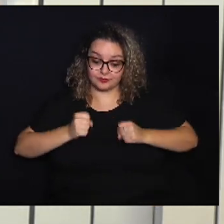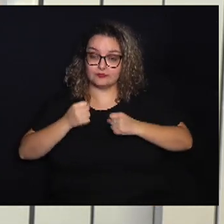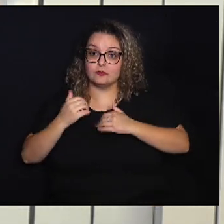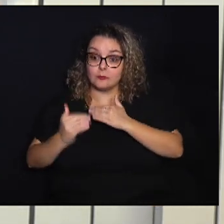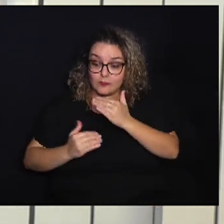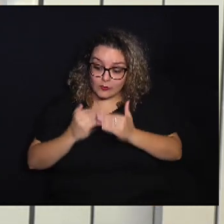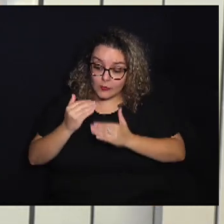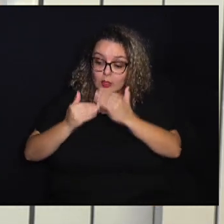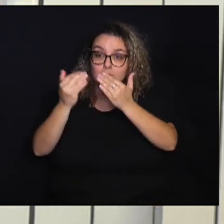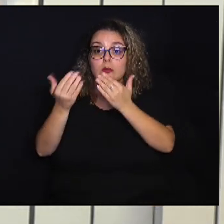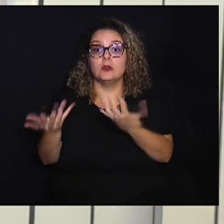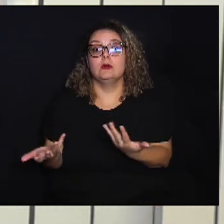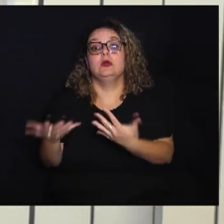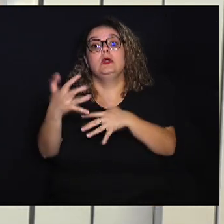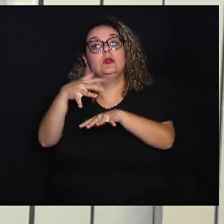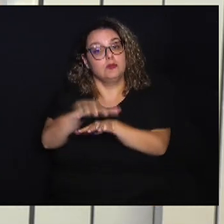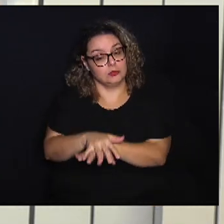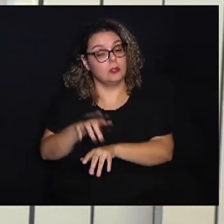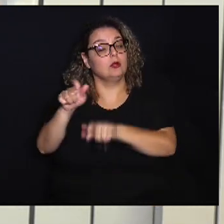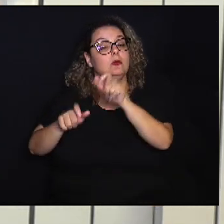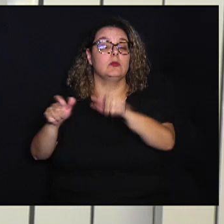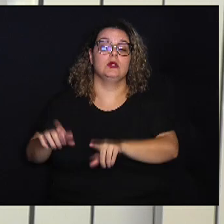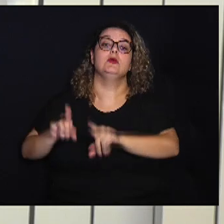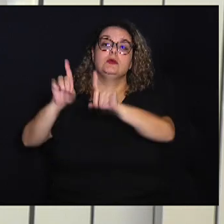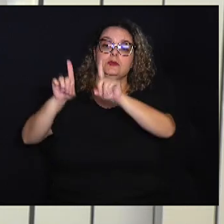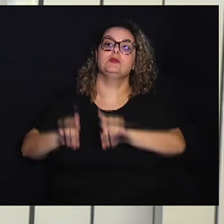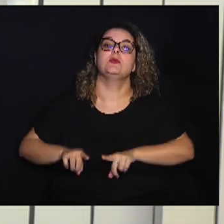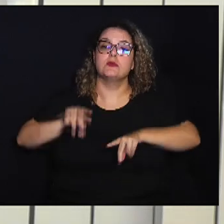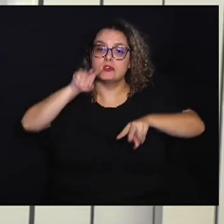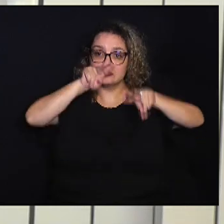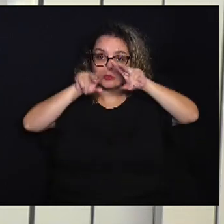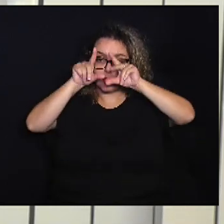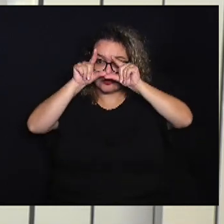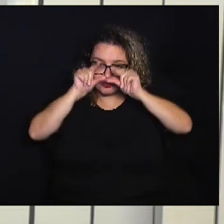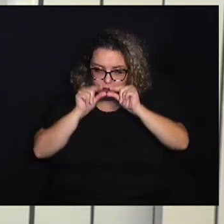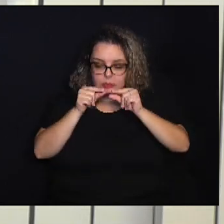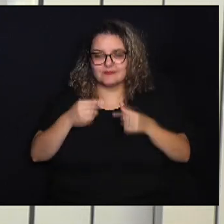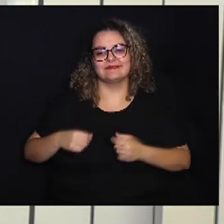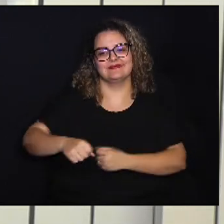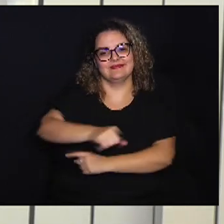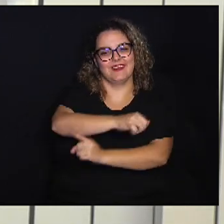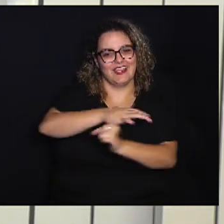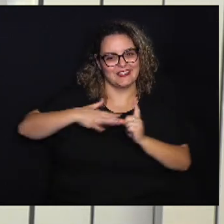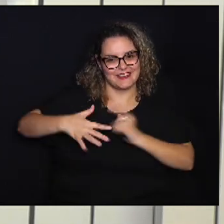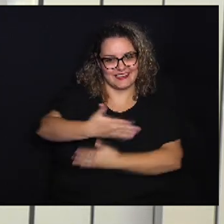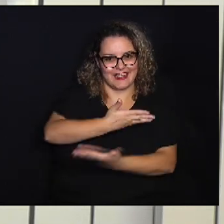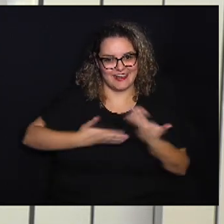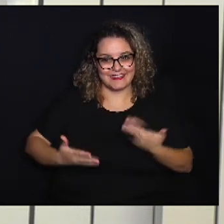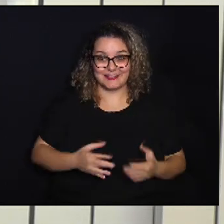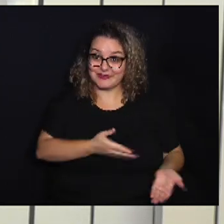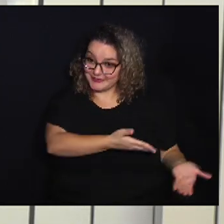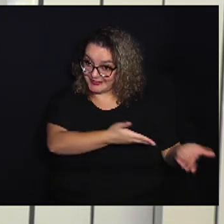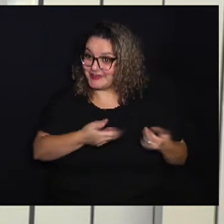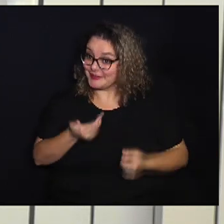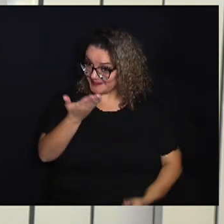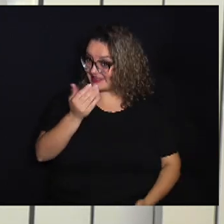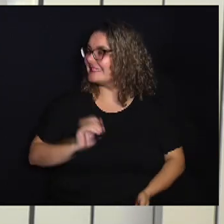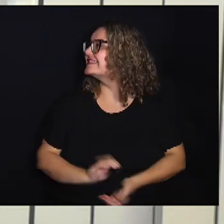desenvolver e incluir a pessoa com deficiência visual no meio social. Acompanhe este convite para você.